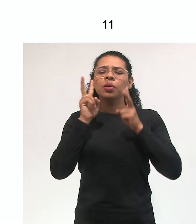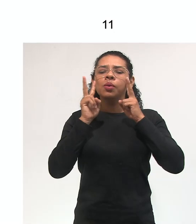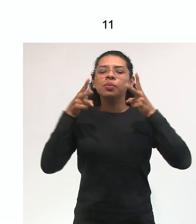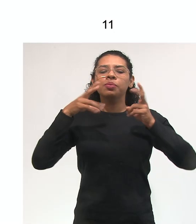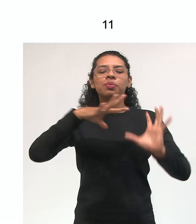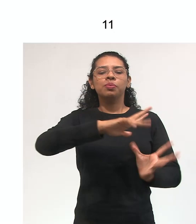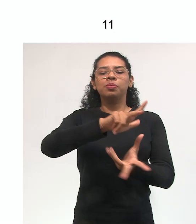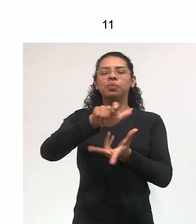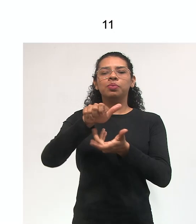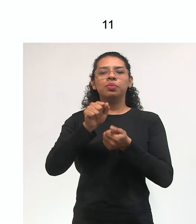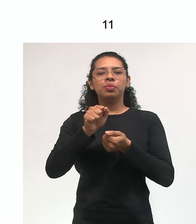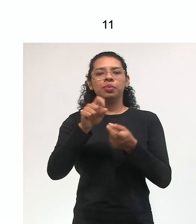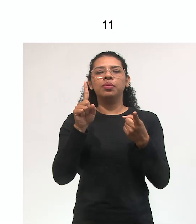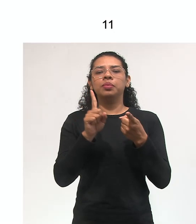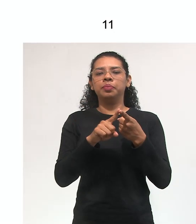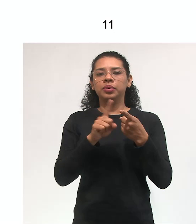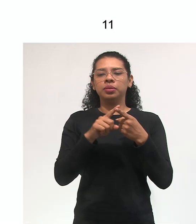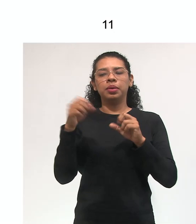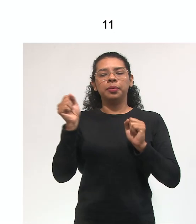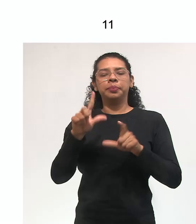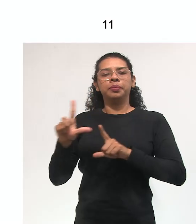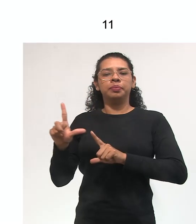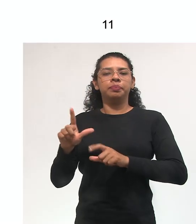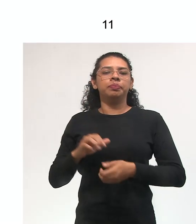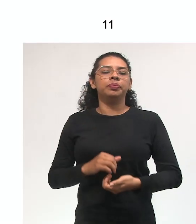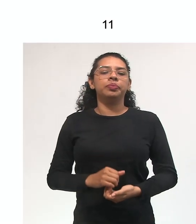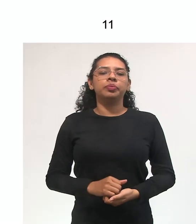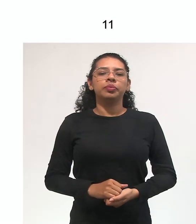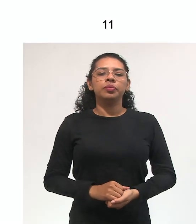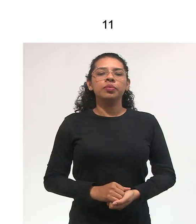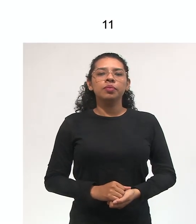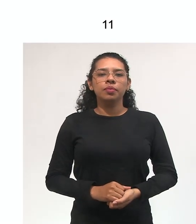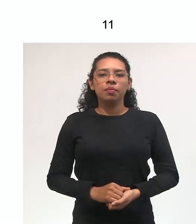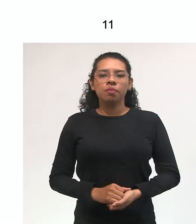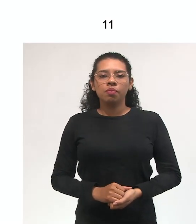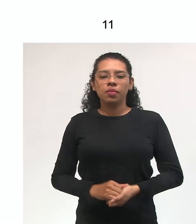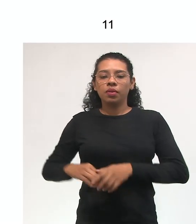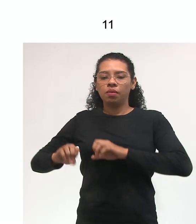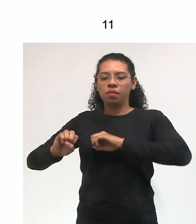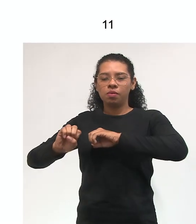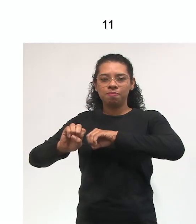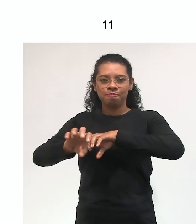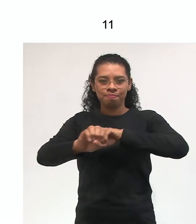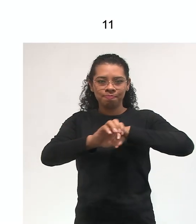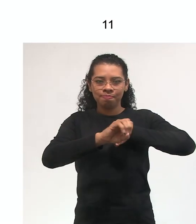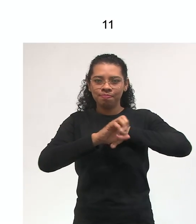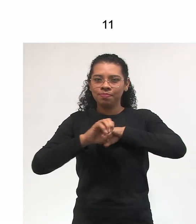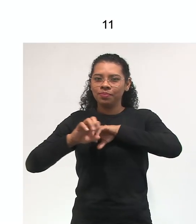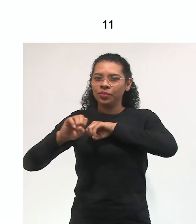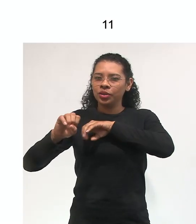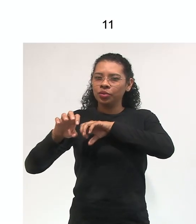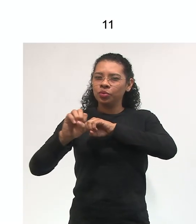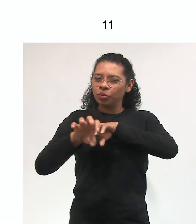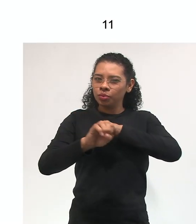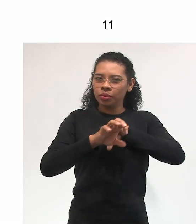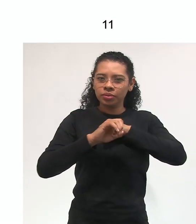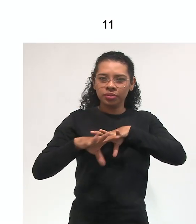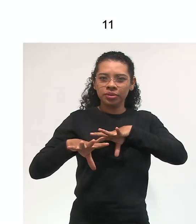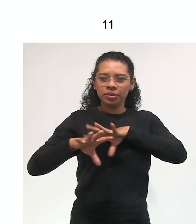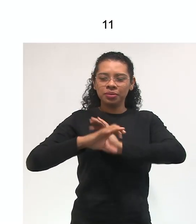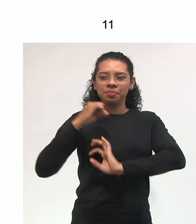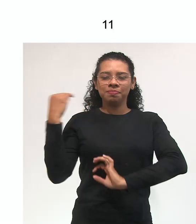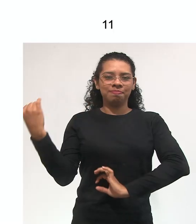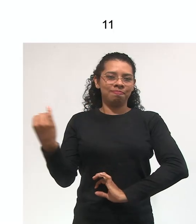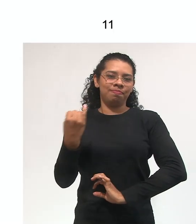Eles também identificaram, voltando aqui aos slides, que a educação é uma arma